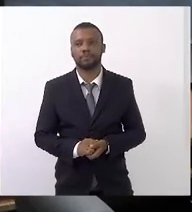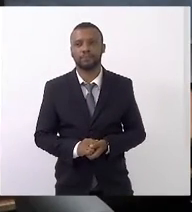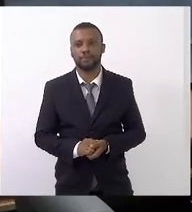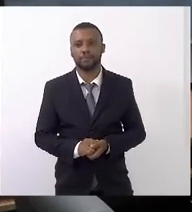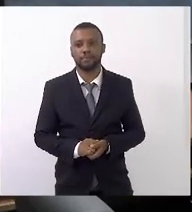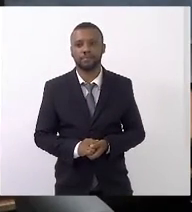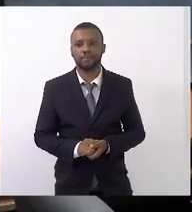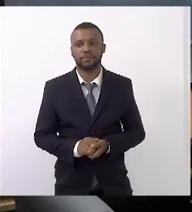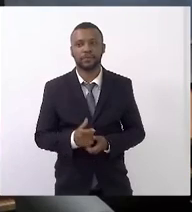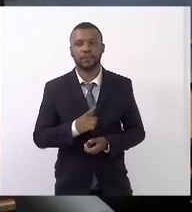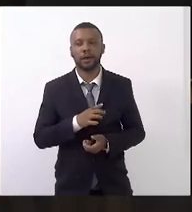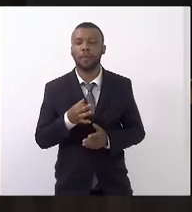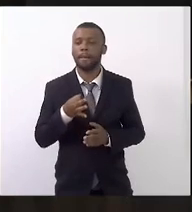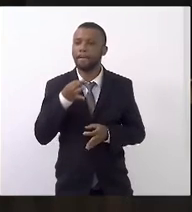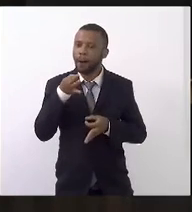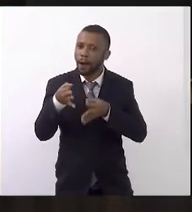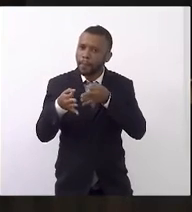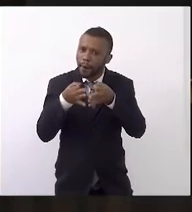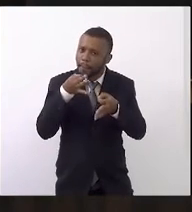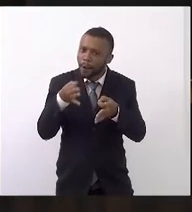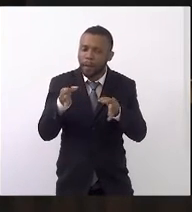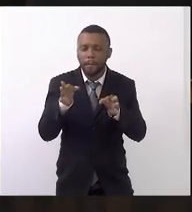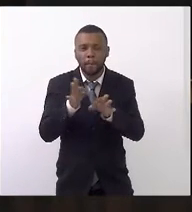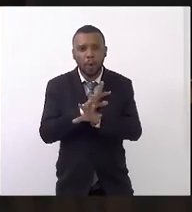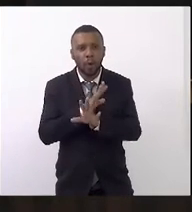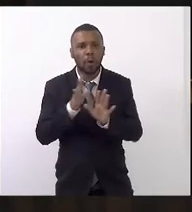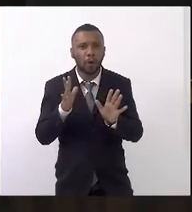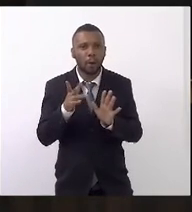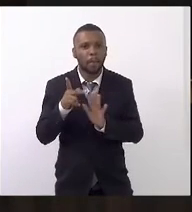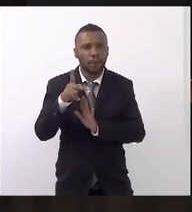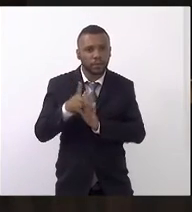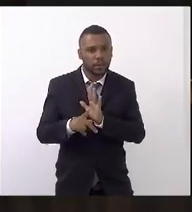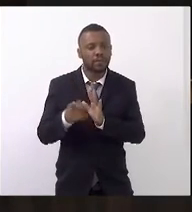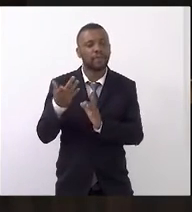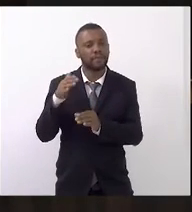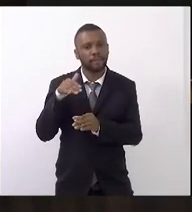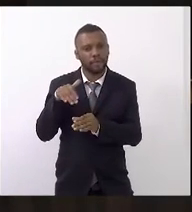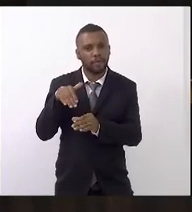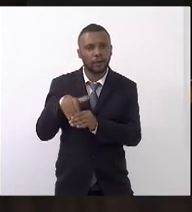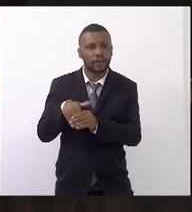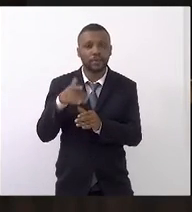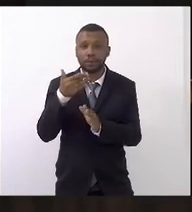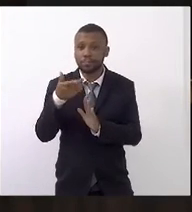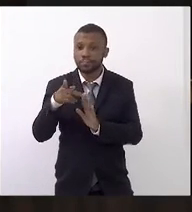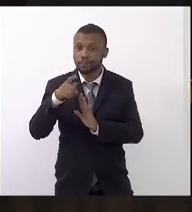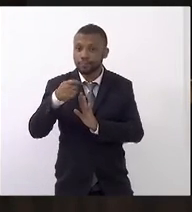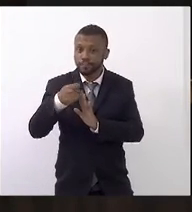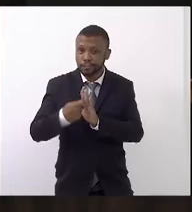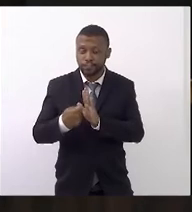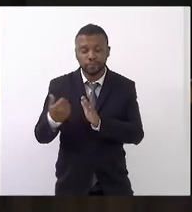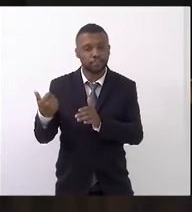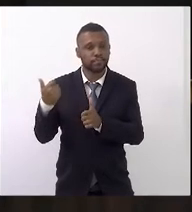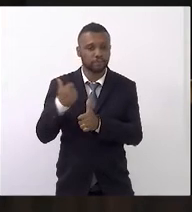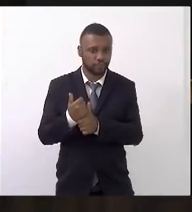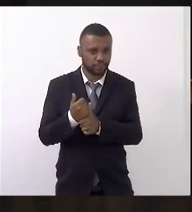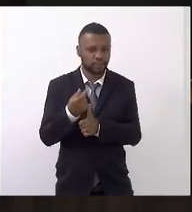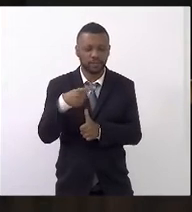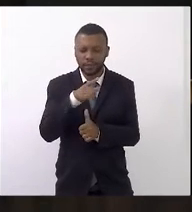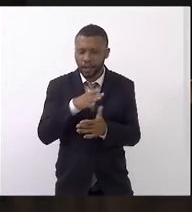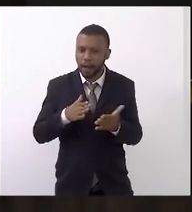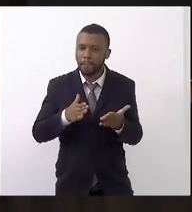Com os pareceres emitidos, o projeto é em votação substitutivo. Senhores que aprovam, permaneçam como estão,